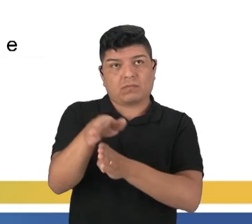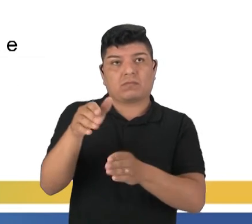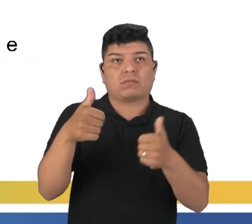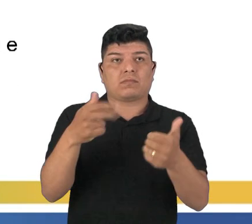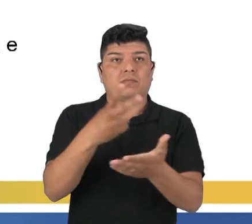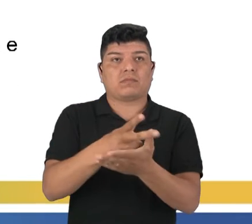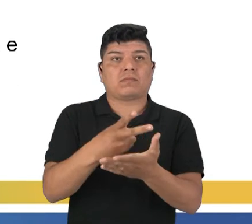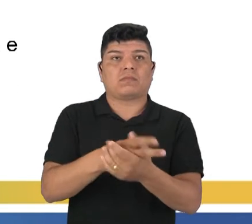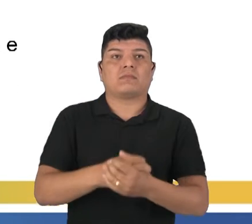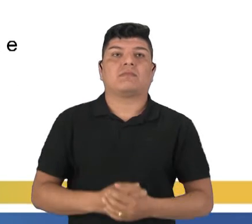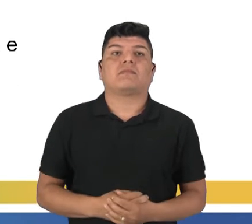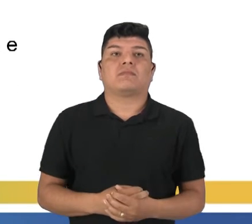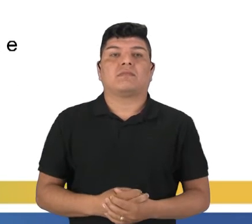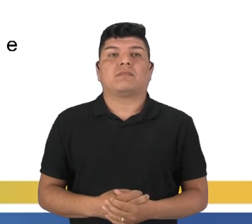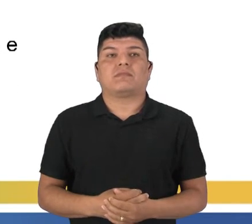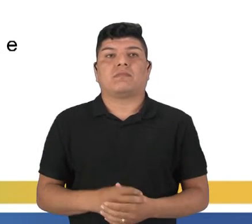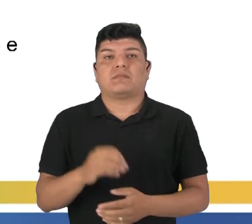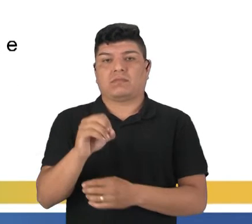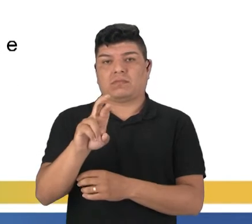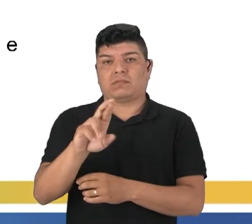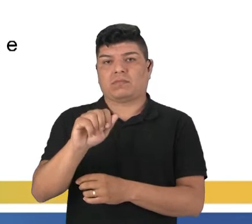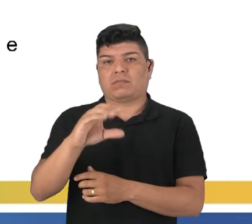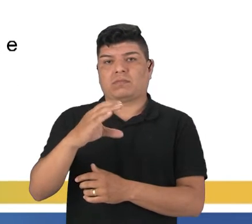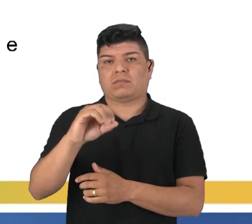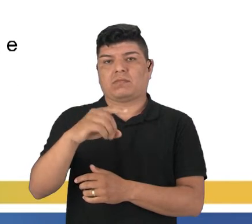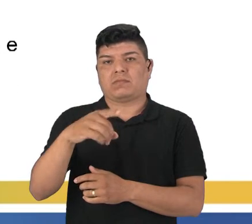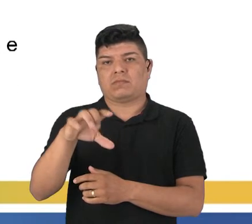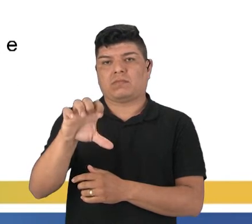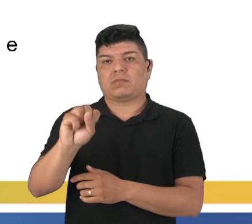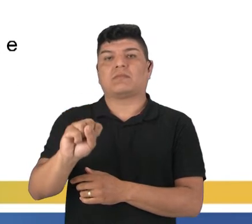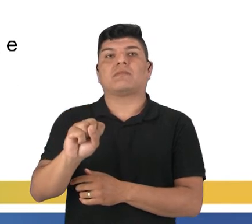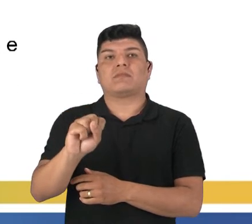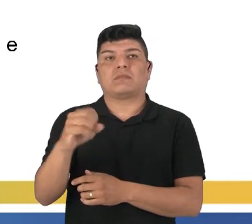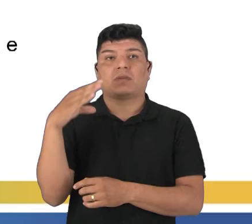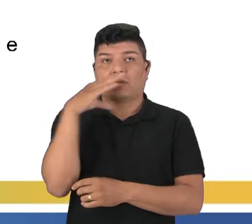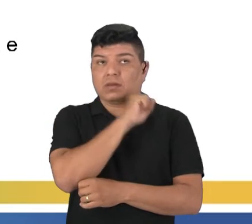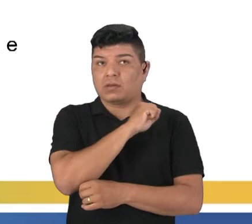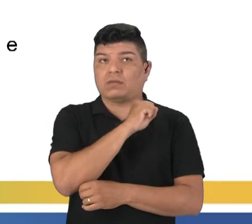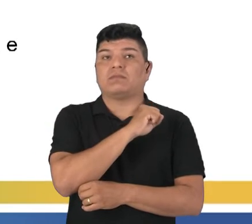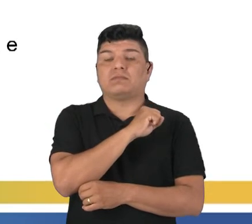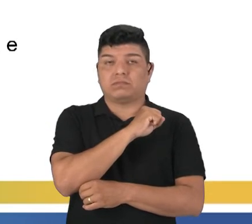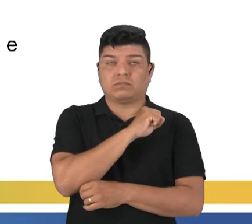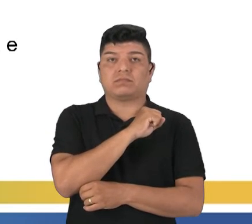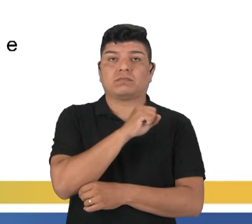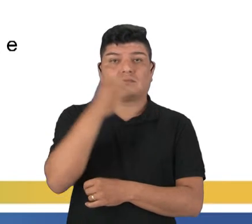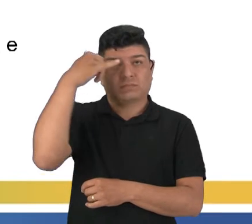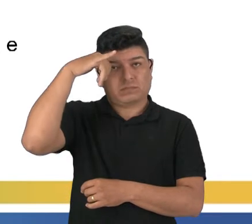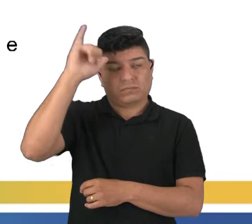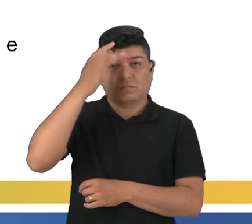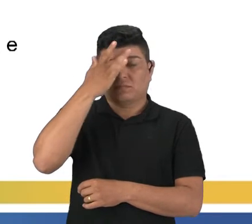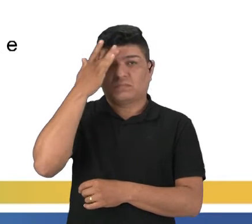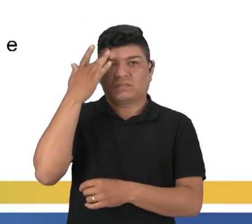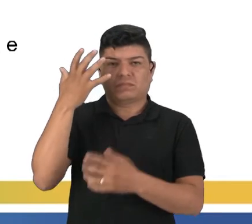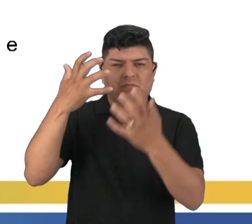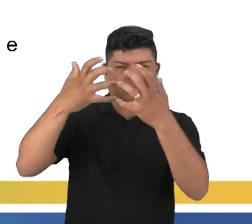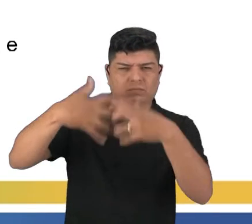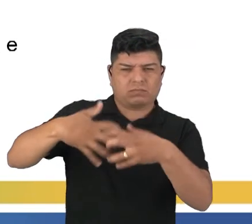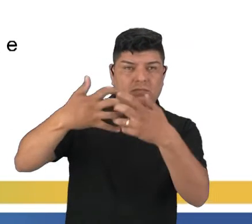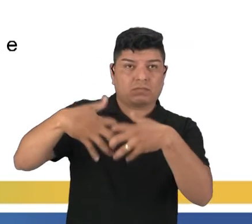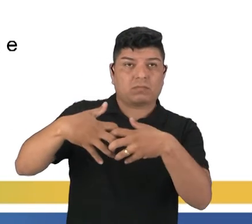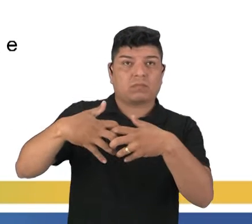certo? Vamos ver. Orações breves, ou seja, escreva orações breves para evitar que o leitor se